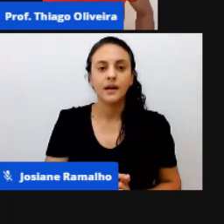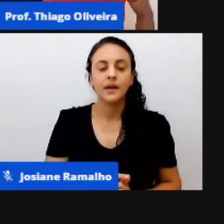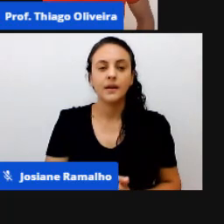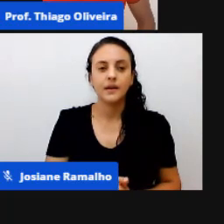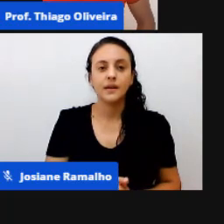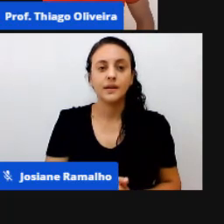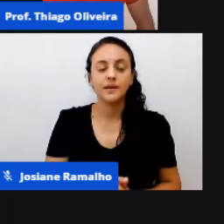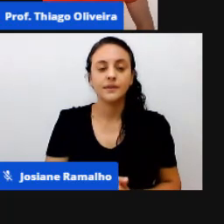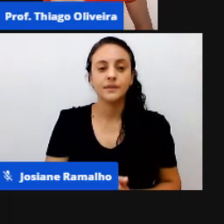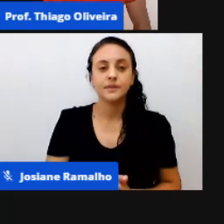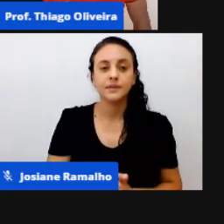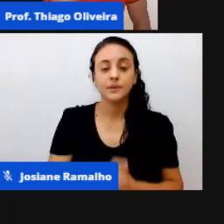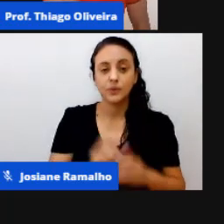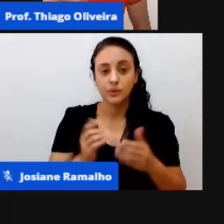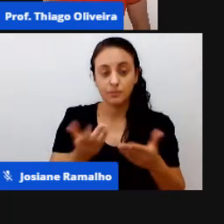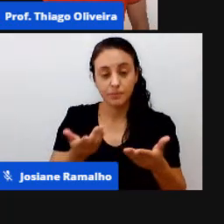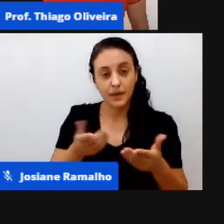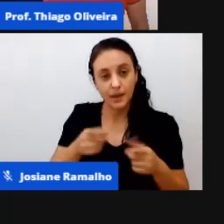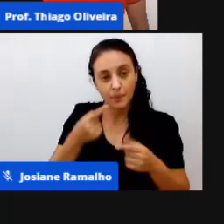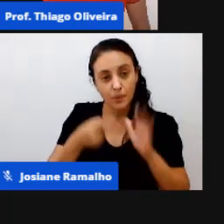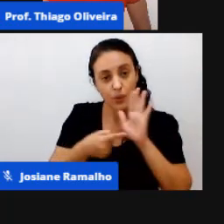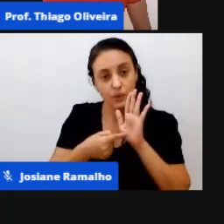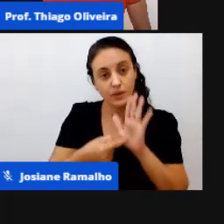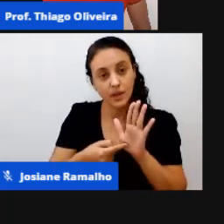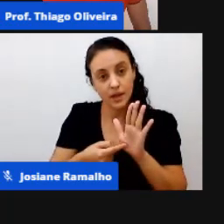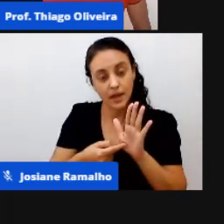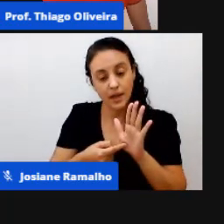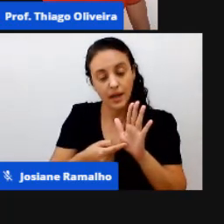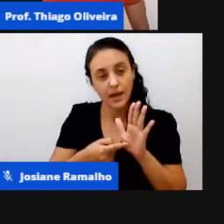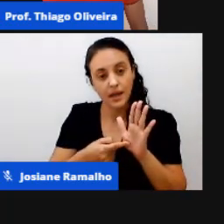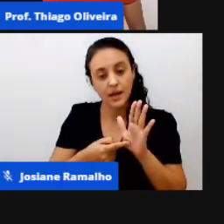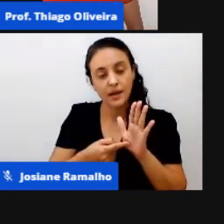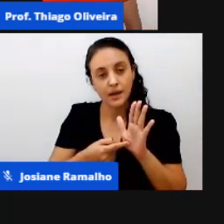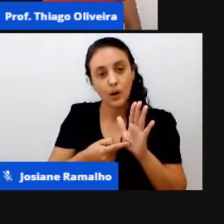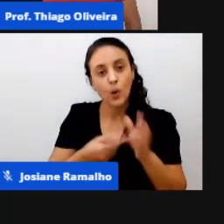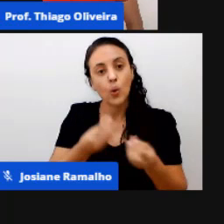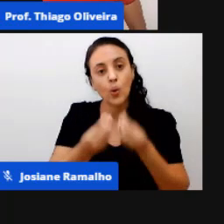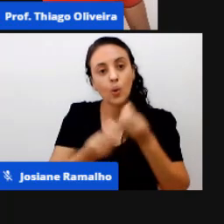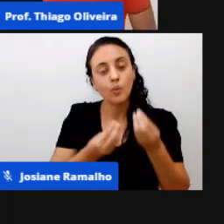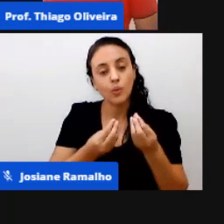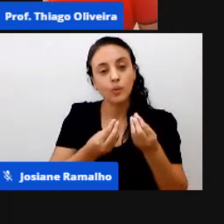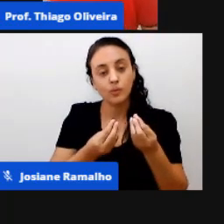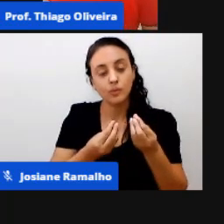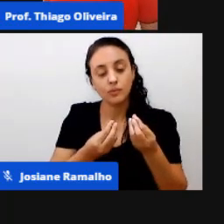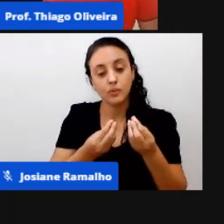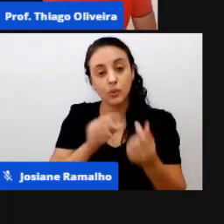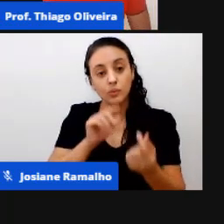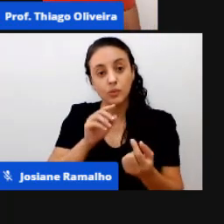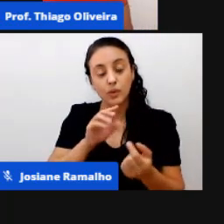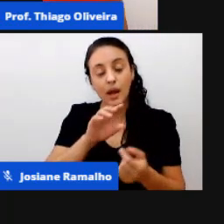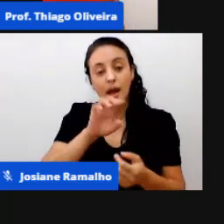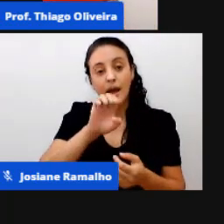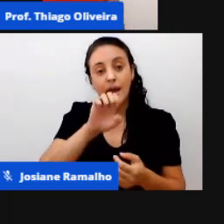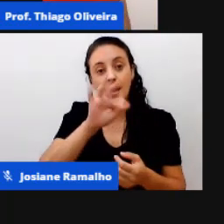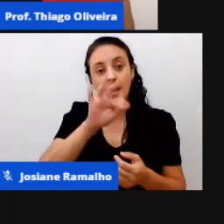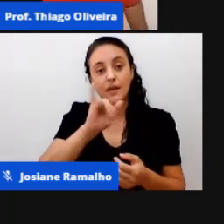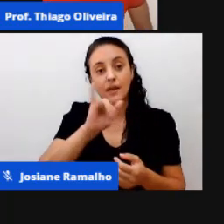uso dessas metodologias a curto, médio e longo prazo. Quem me conhece sabe que eu sou apaixonado